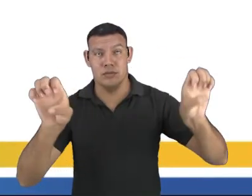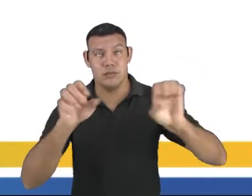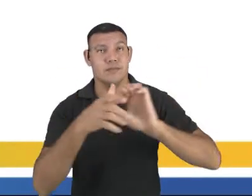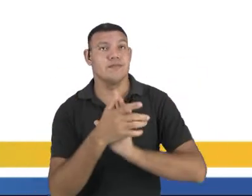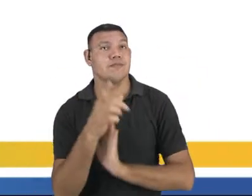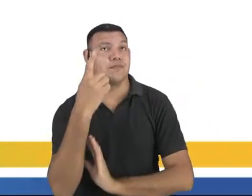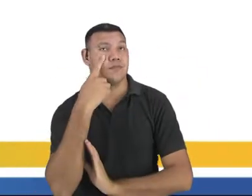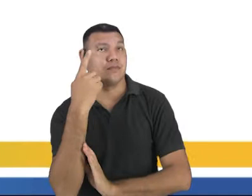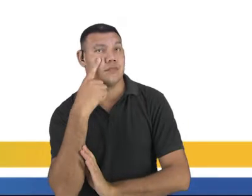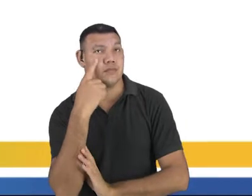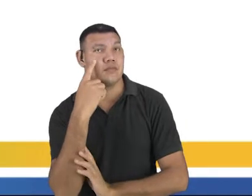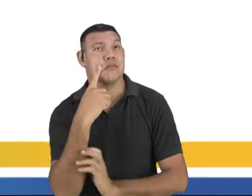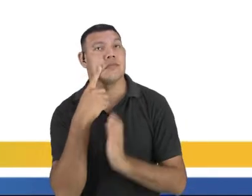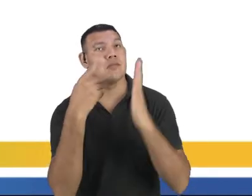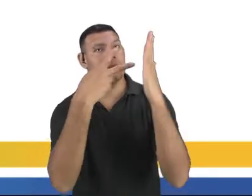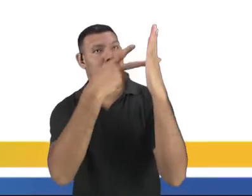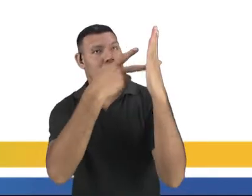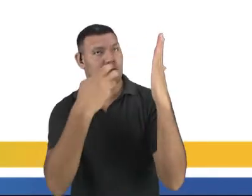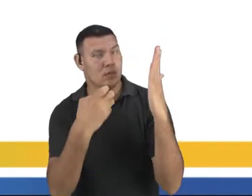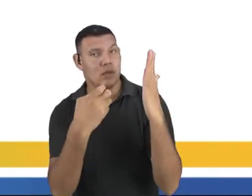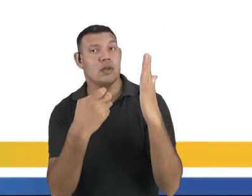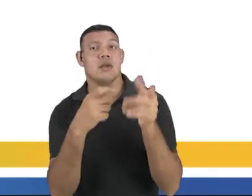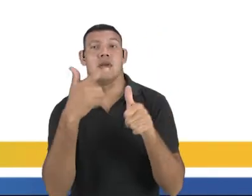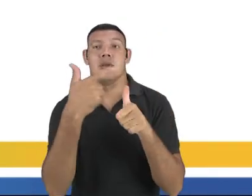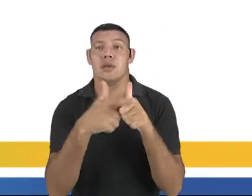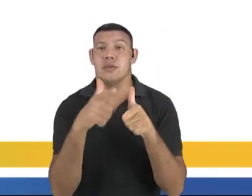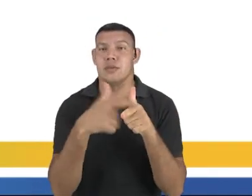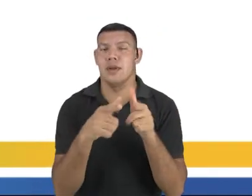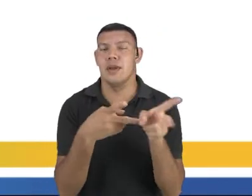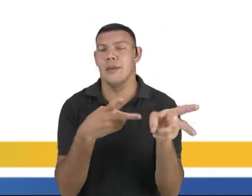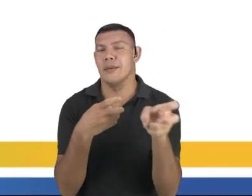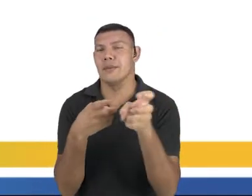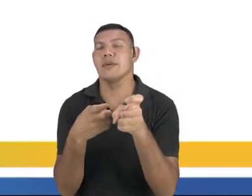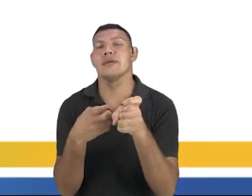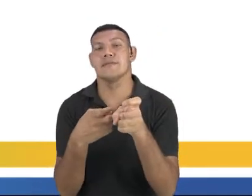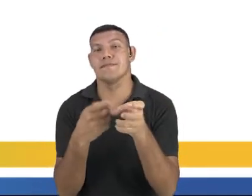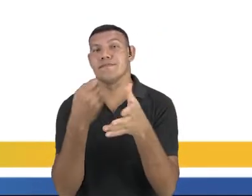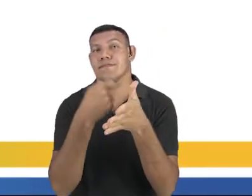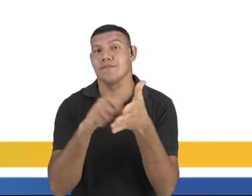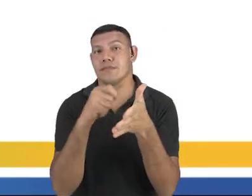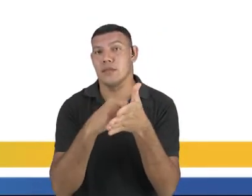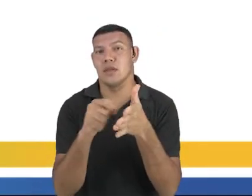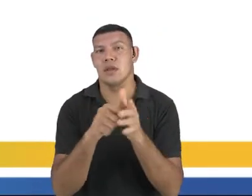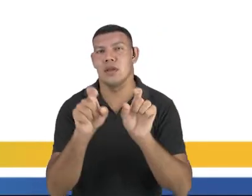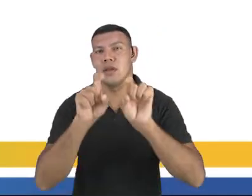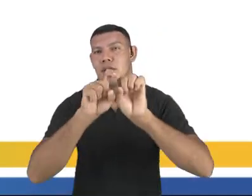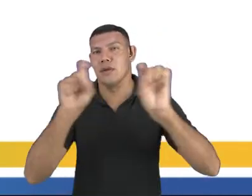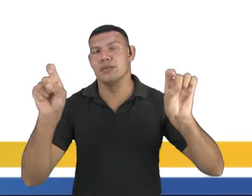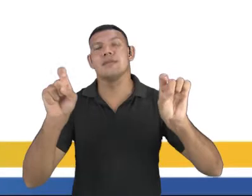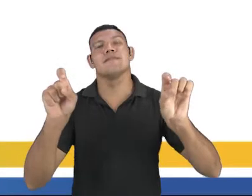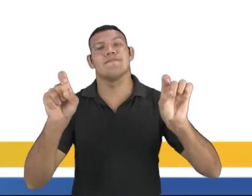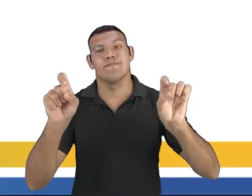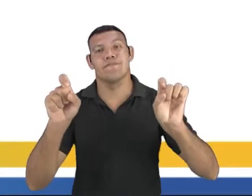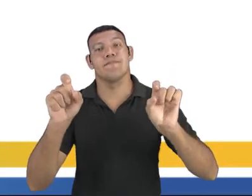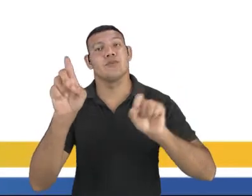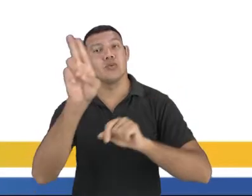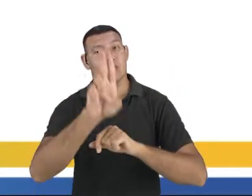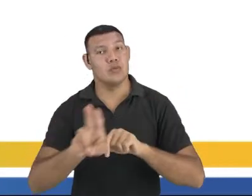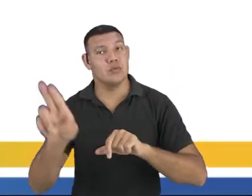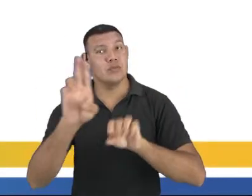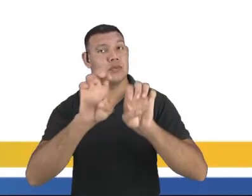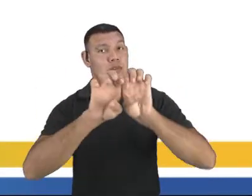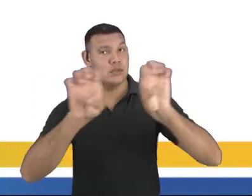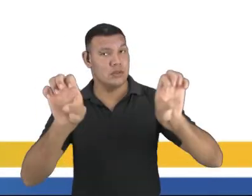porque o seguinte a interpretamos essa situação percebemos que podemos ver alguns trechos na forma de equação